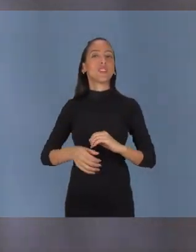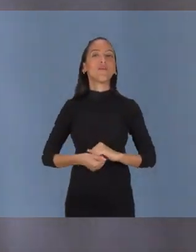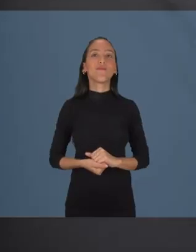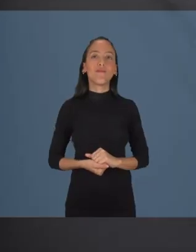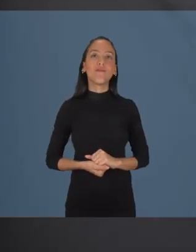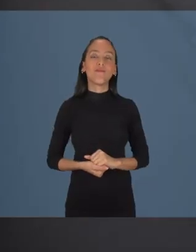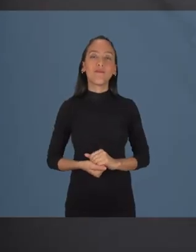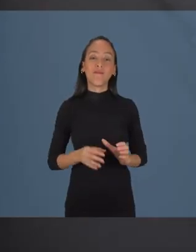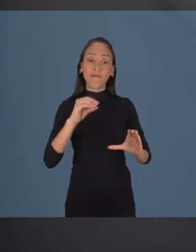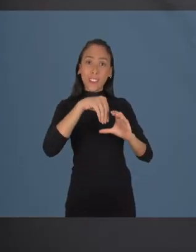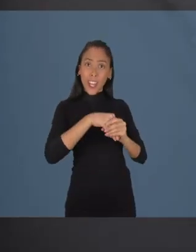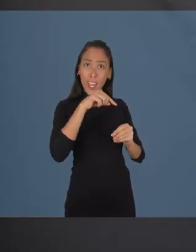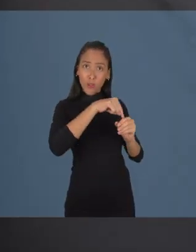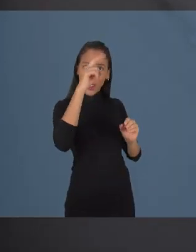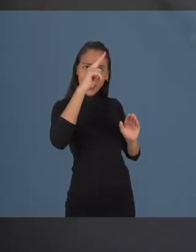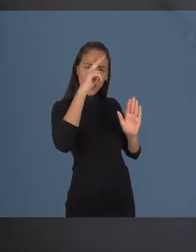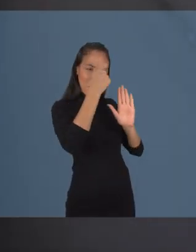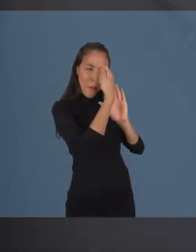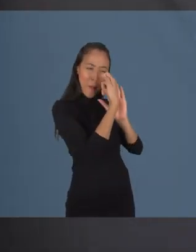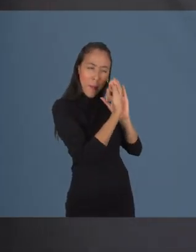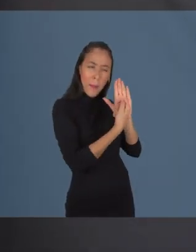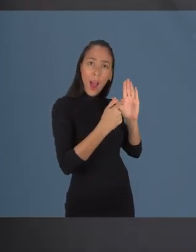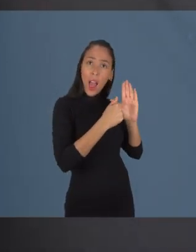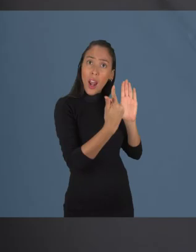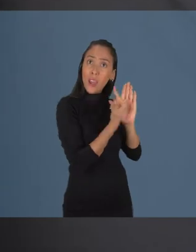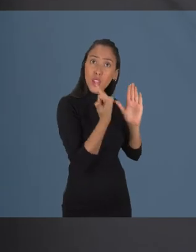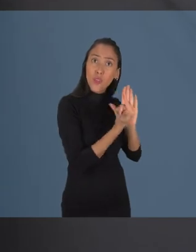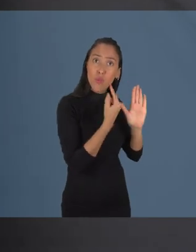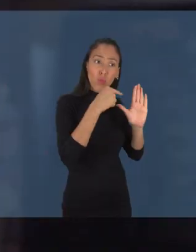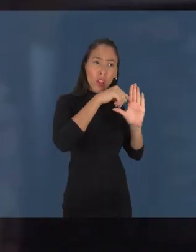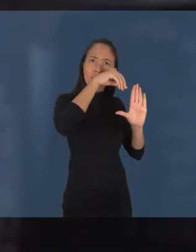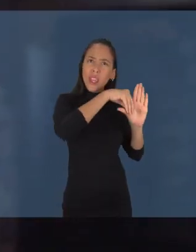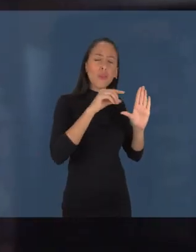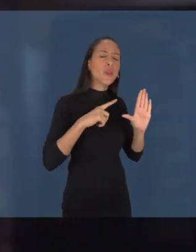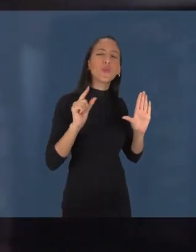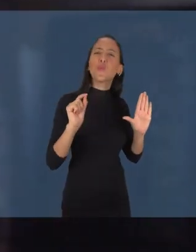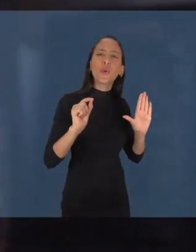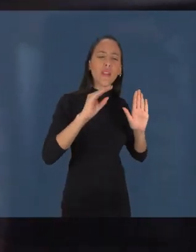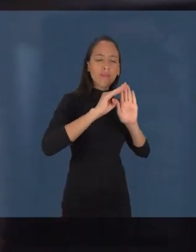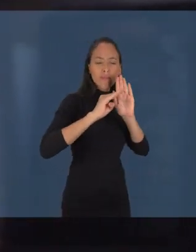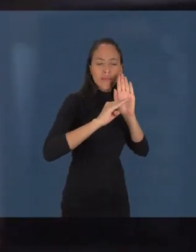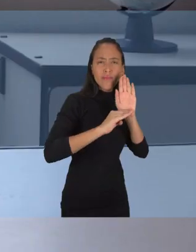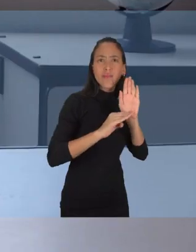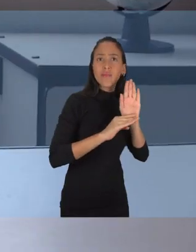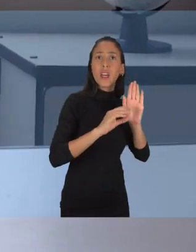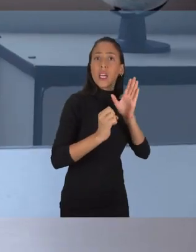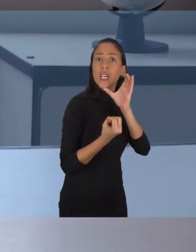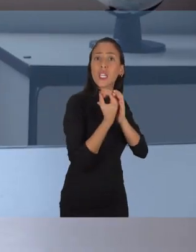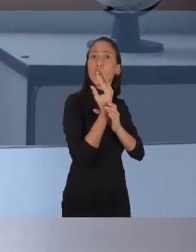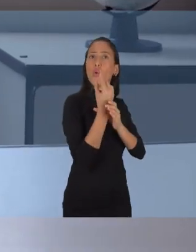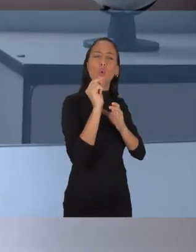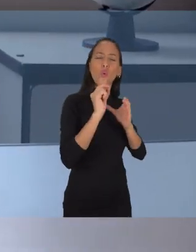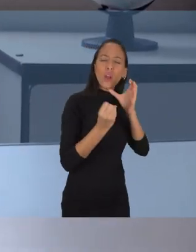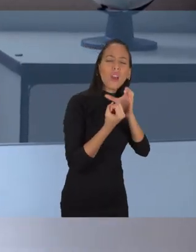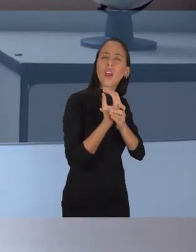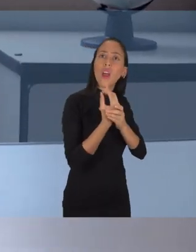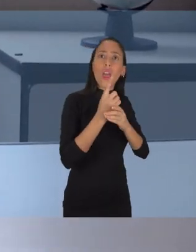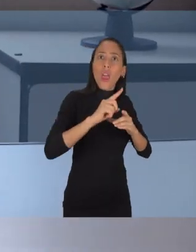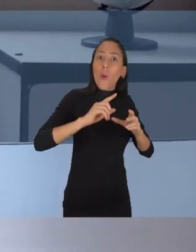Neste livro você encontrará a receita da criação do maior poder de toda a humanidade.